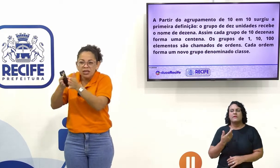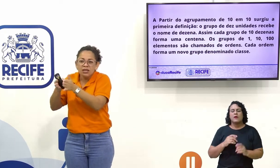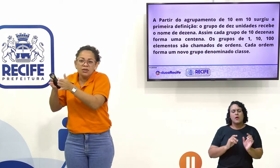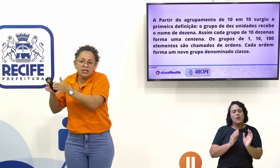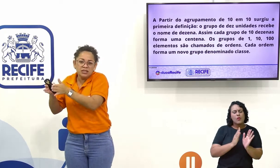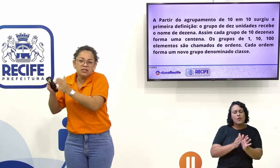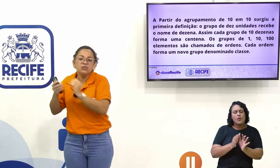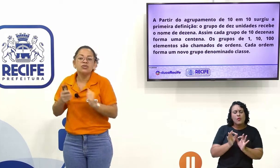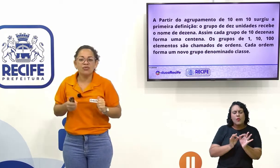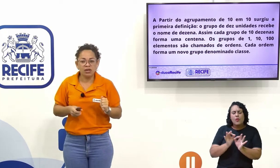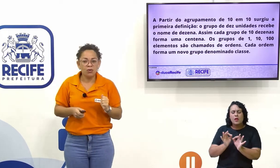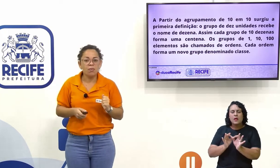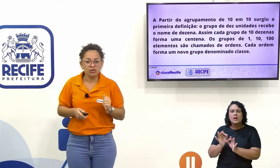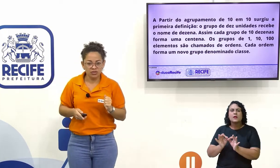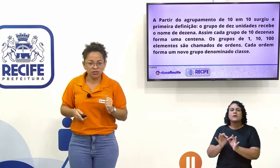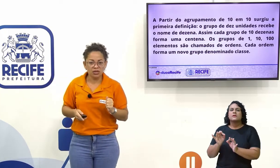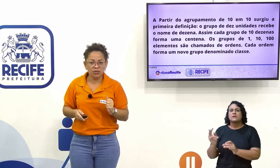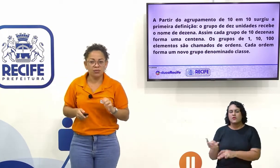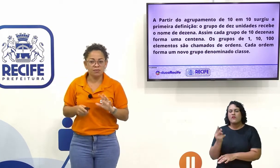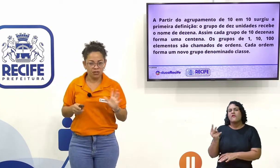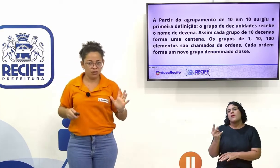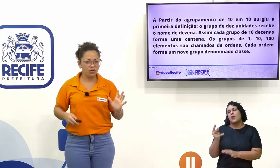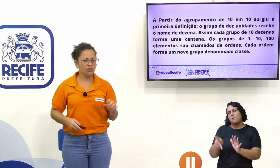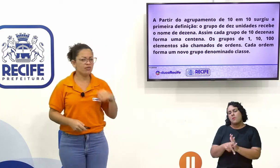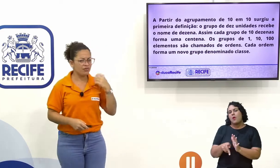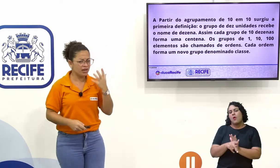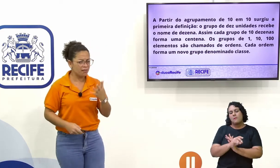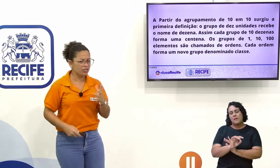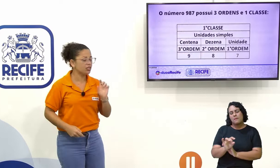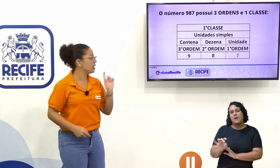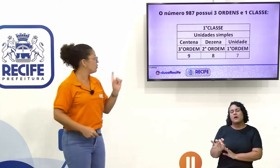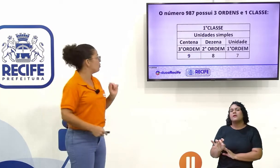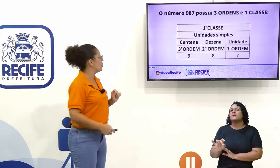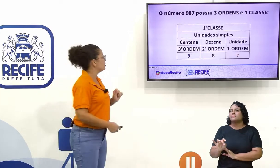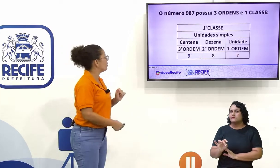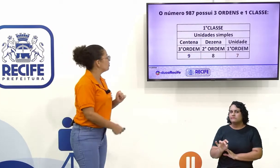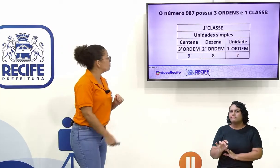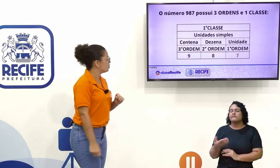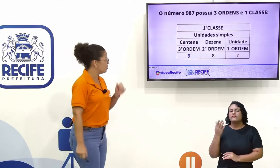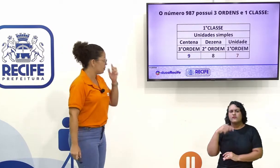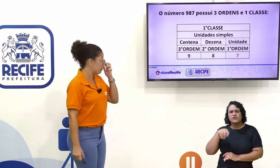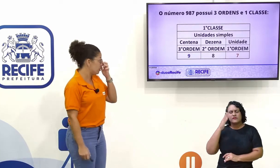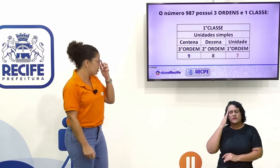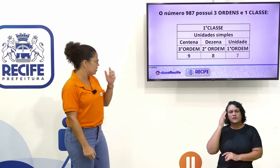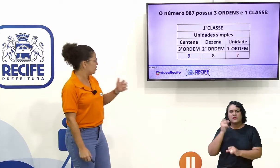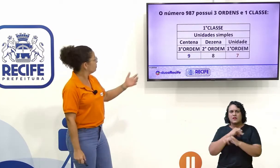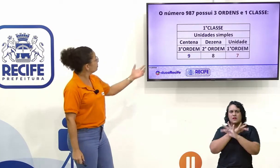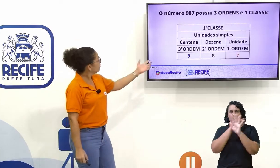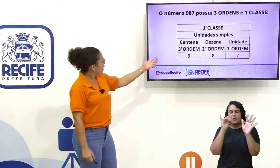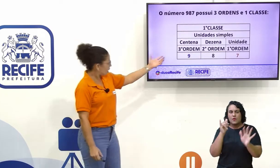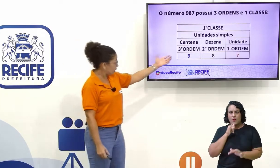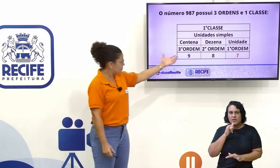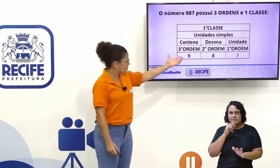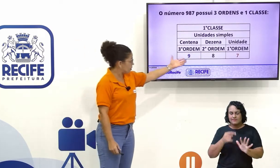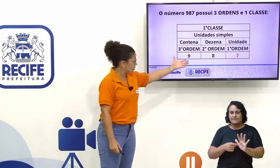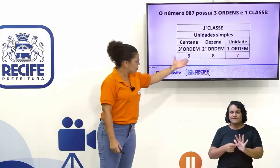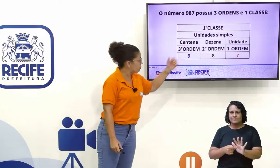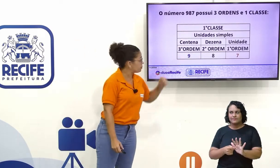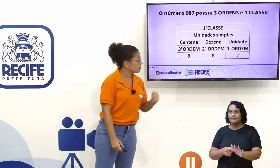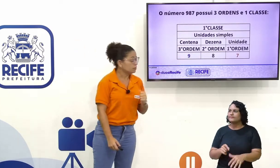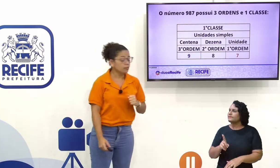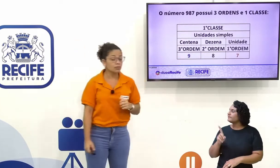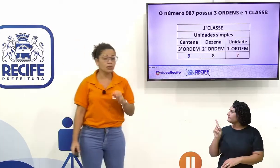ele e dando o seu valor posicional. Tranquilo? Vai ficar mais claro com o exemplo que eu trouxe para vocês. Aqui, por